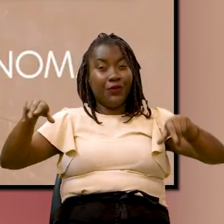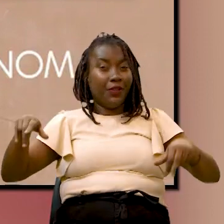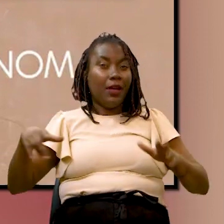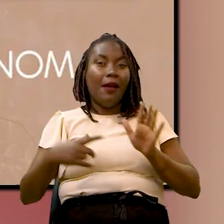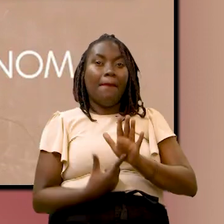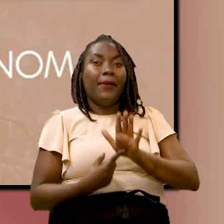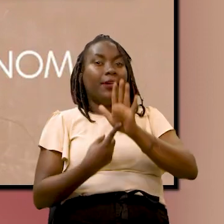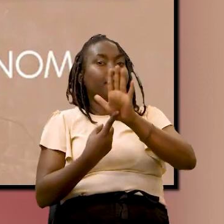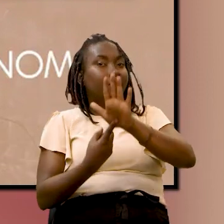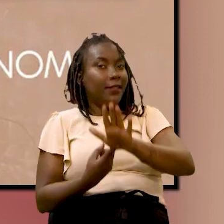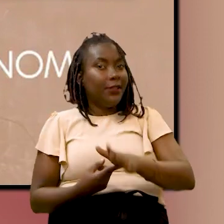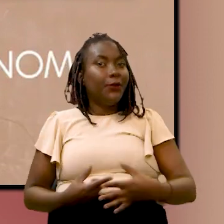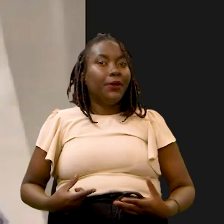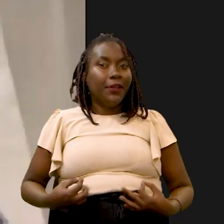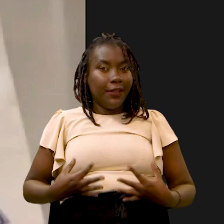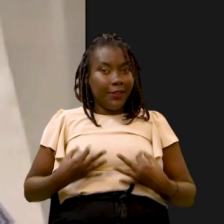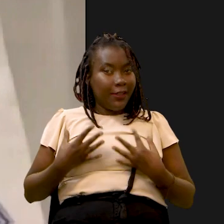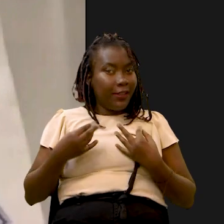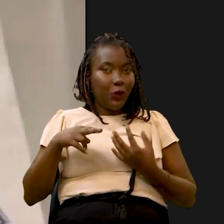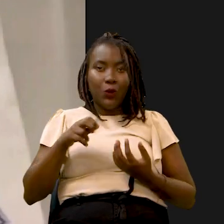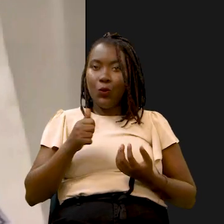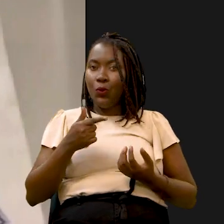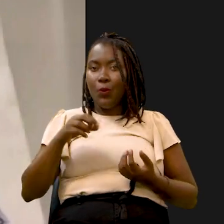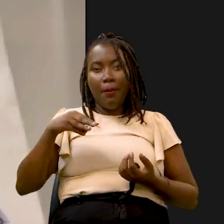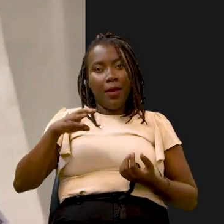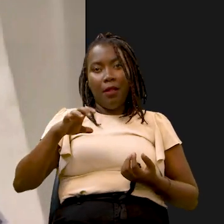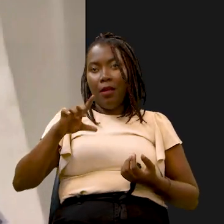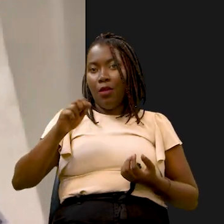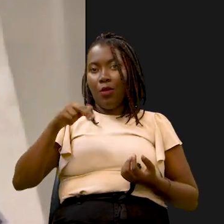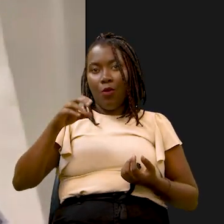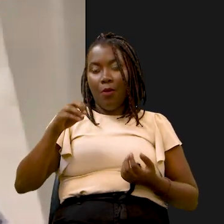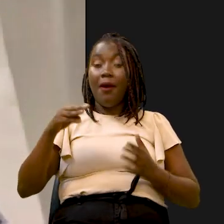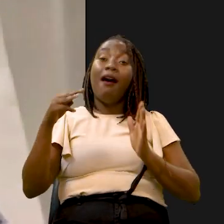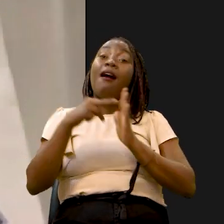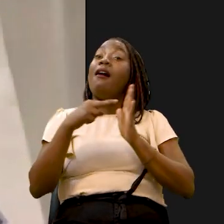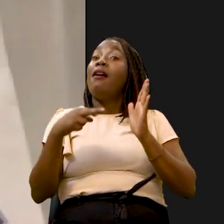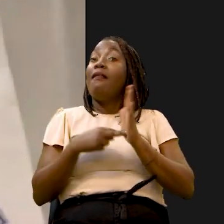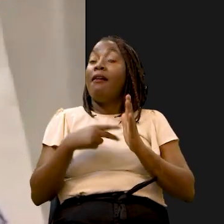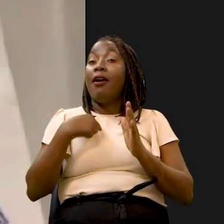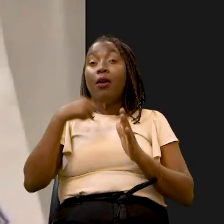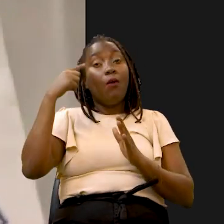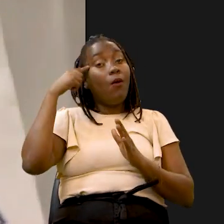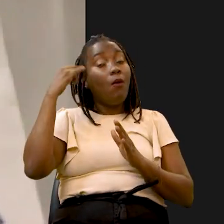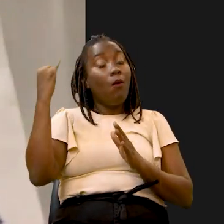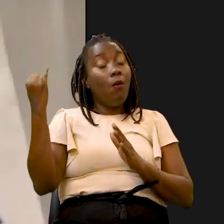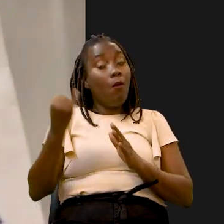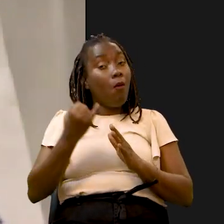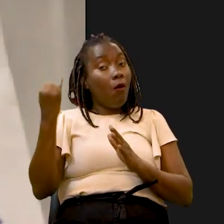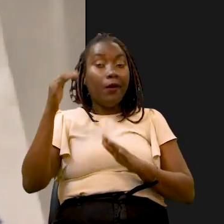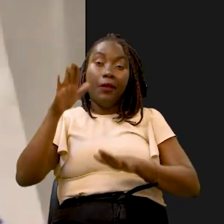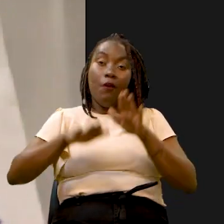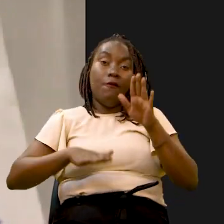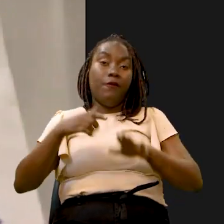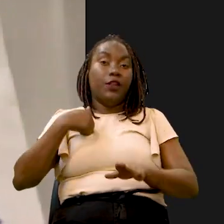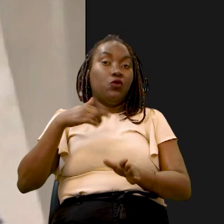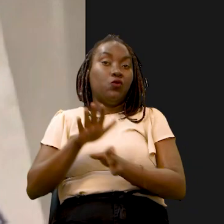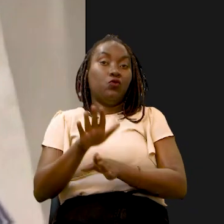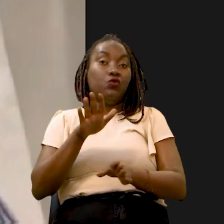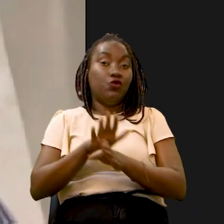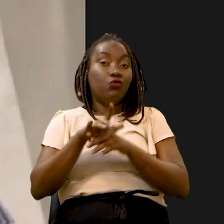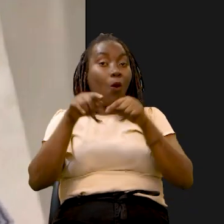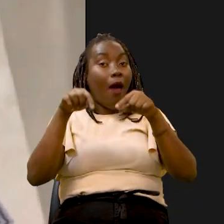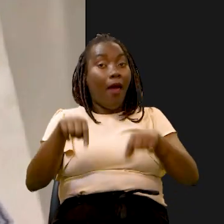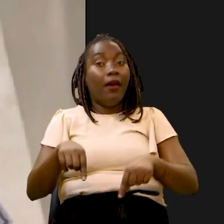muito diversificada a apresentação do câncer de pele não melanoma. A regra que eu acho importante,